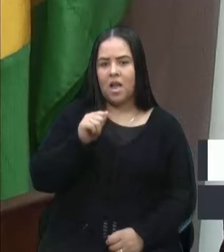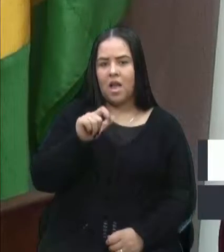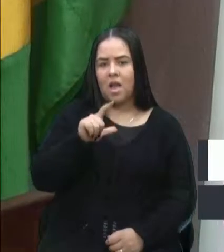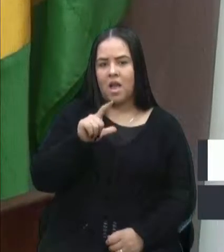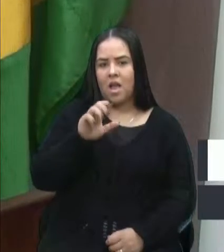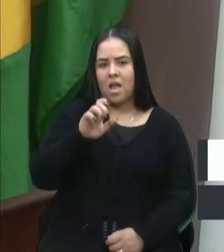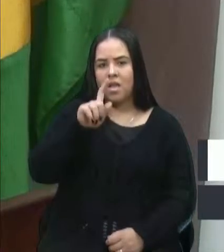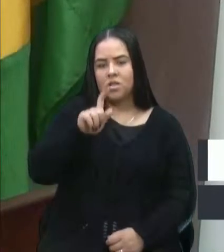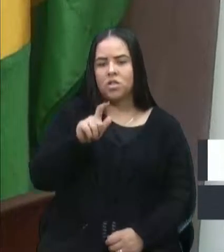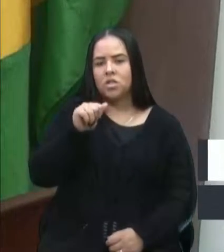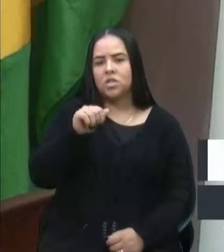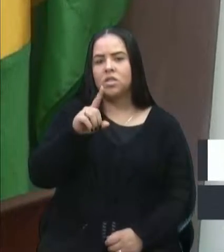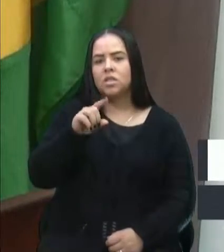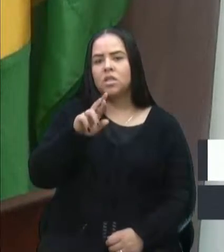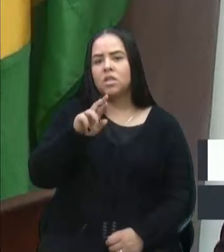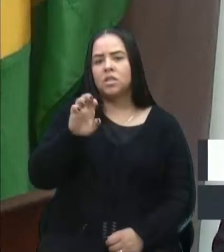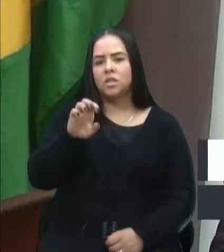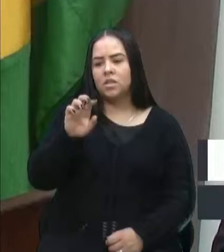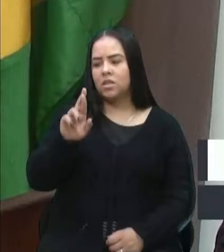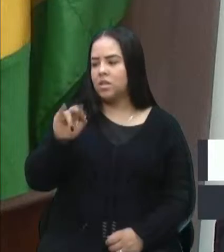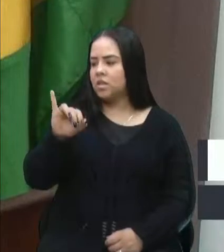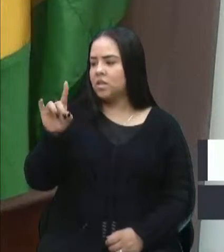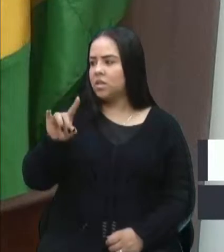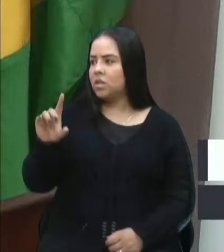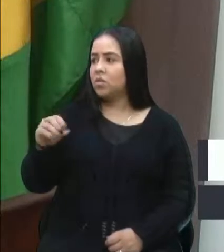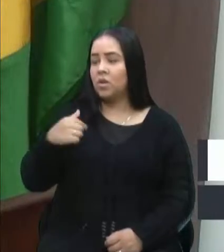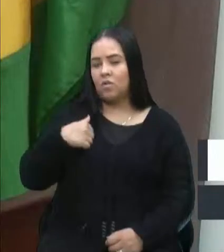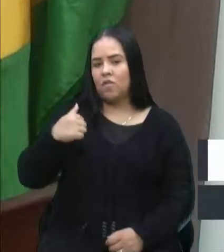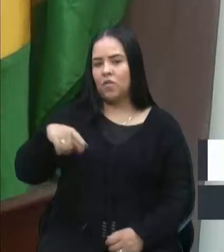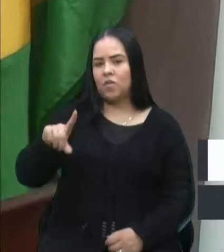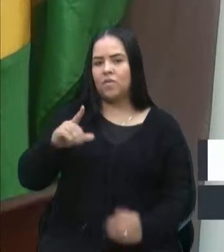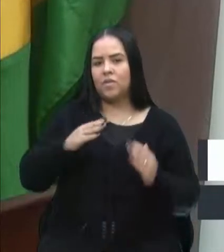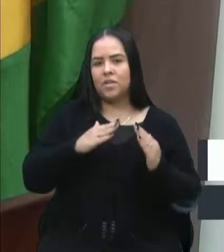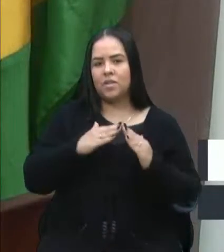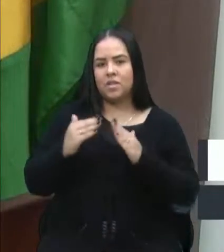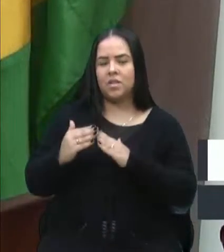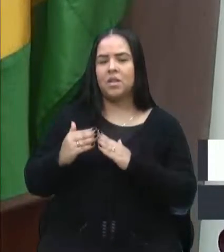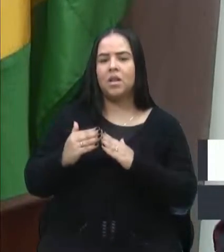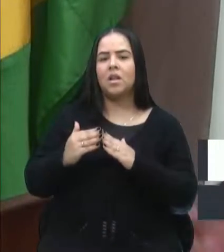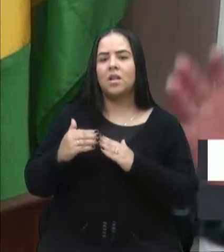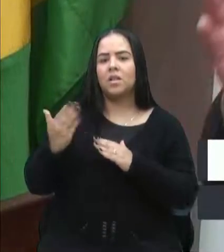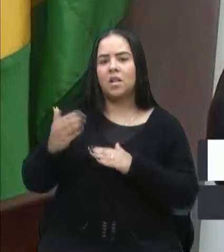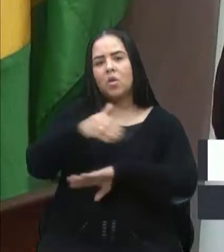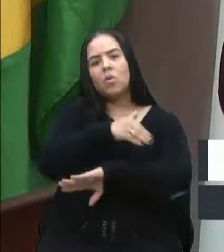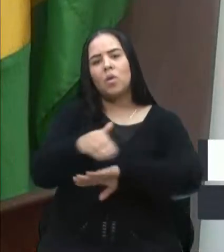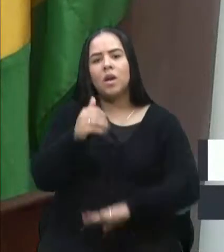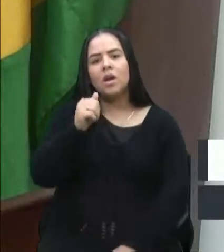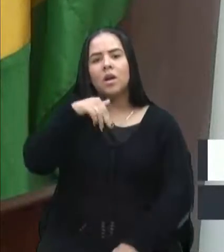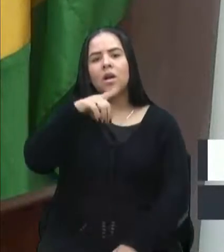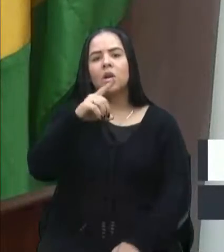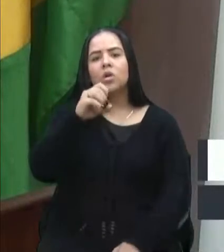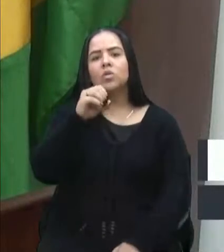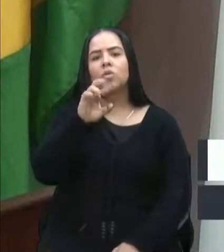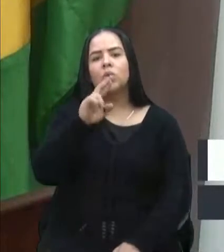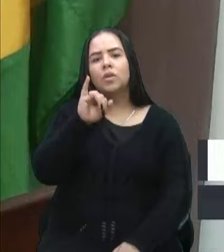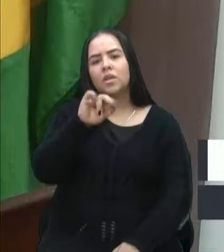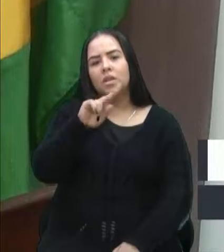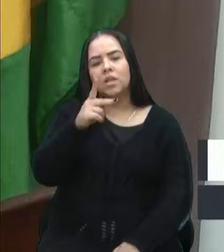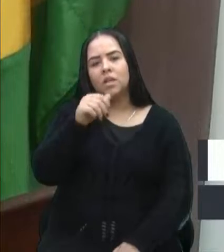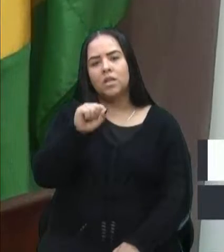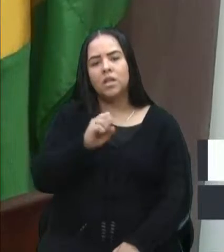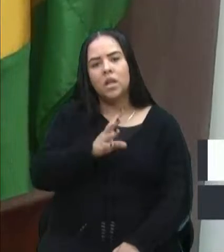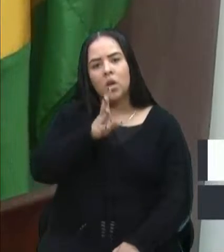eu vou contar uma historinha de meio minuto para vocês. Eu estive visitando um morador na Rua das Andorinhas e é impressionante como